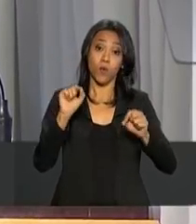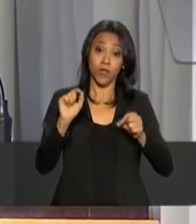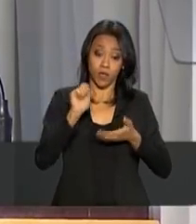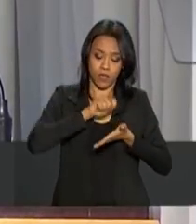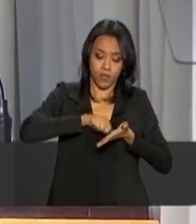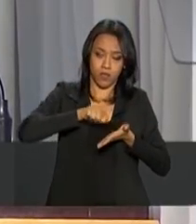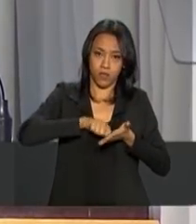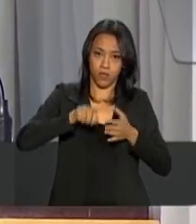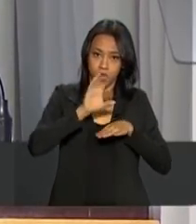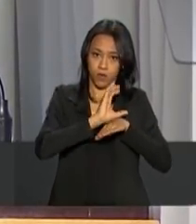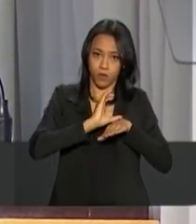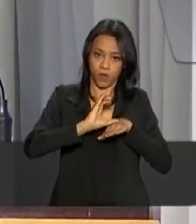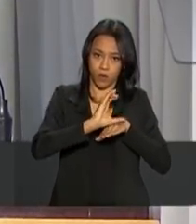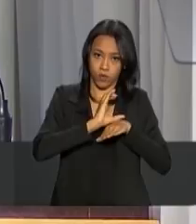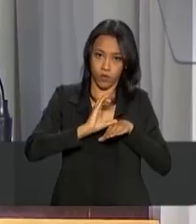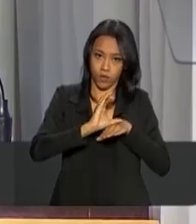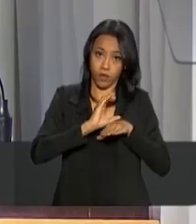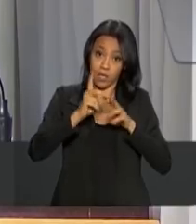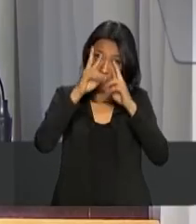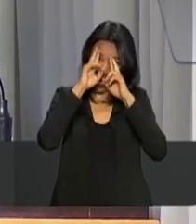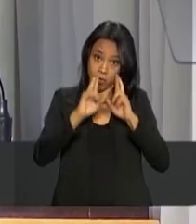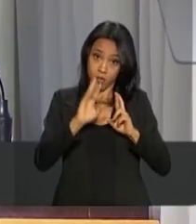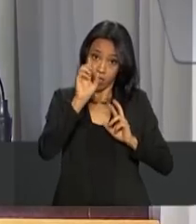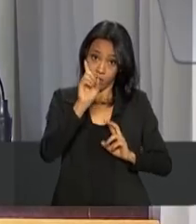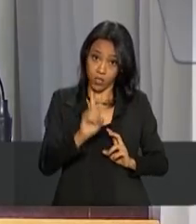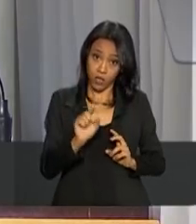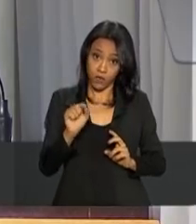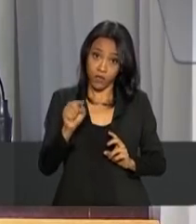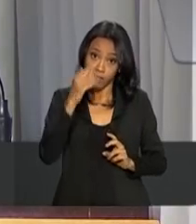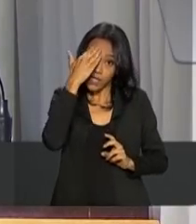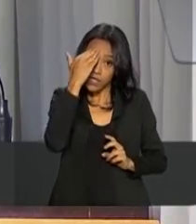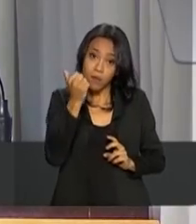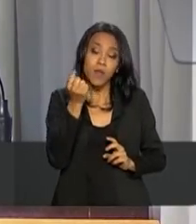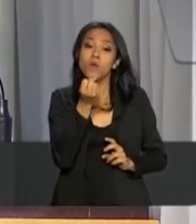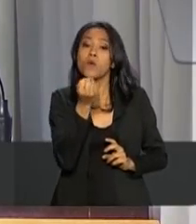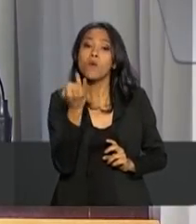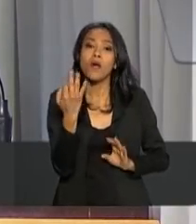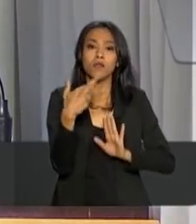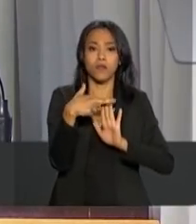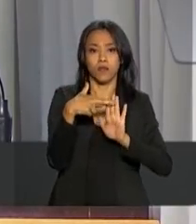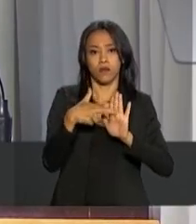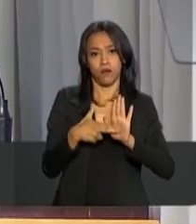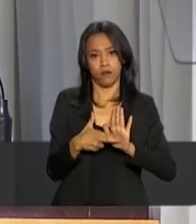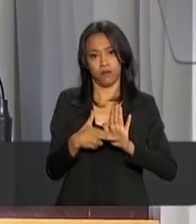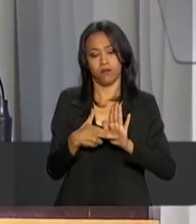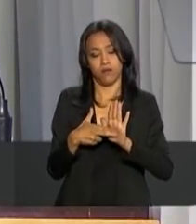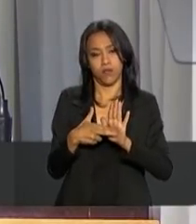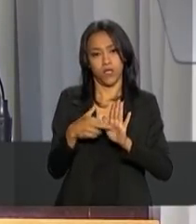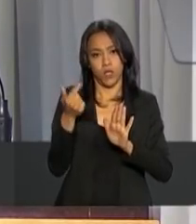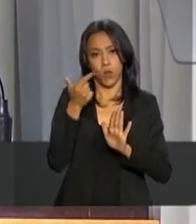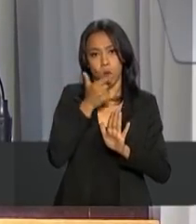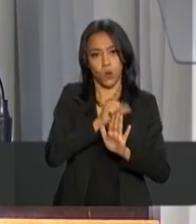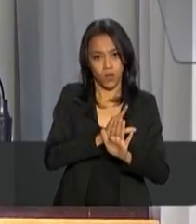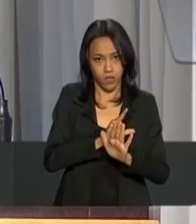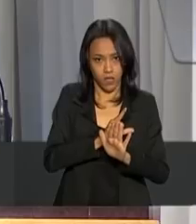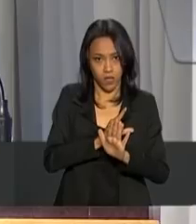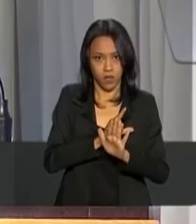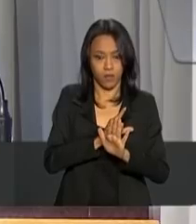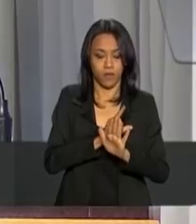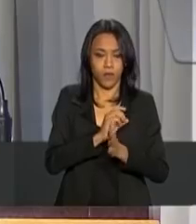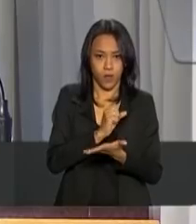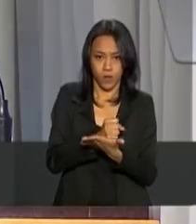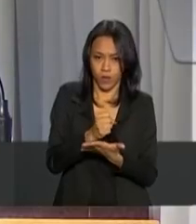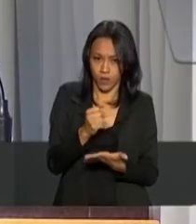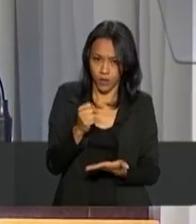razão para a existência do direito é que você fica sabendo quais são as regras contratuais que você tem no seu Estado. Se você